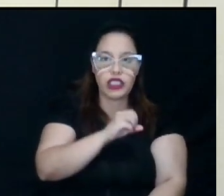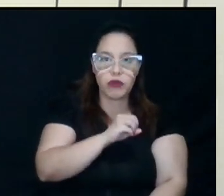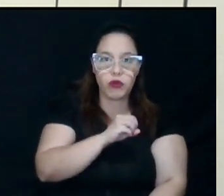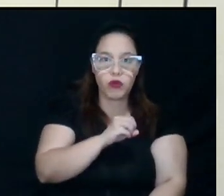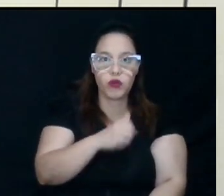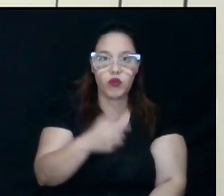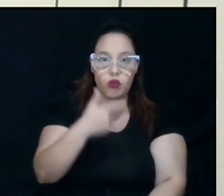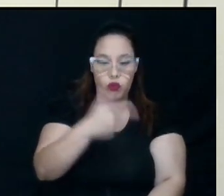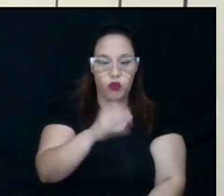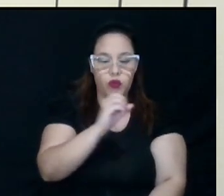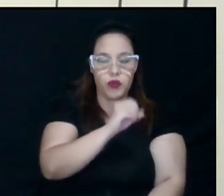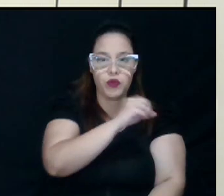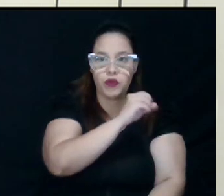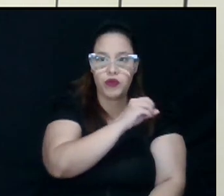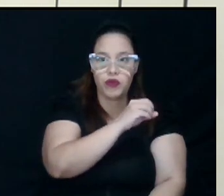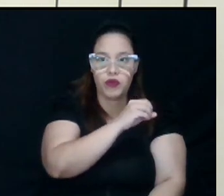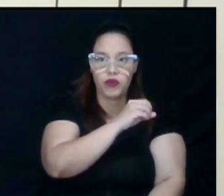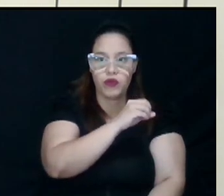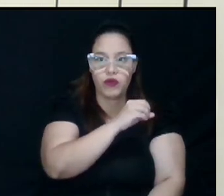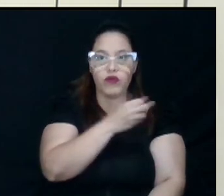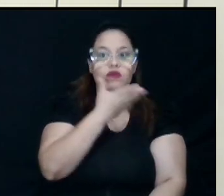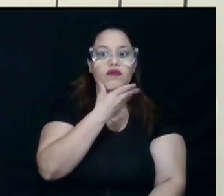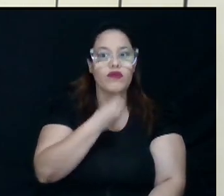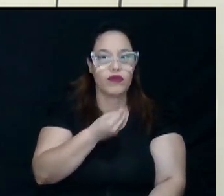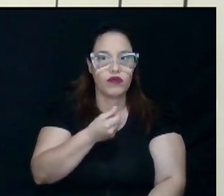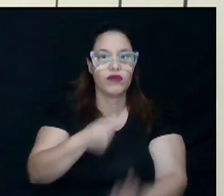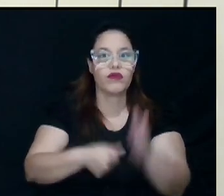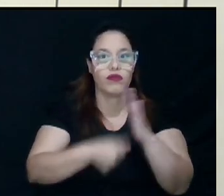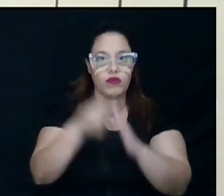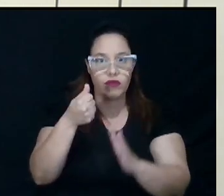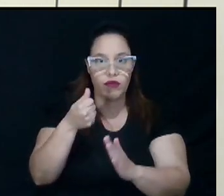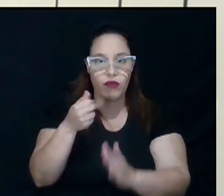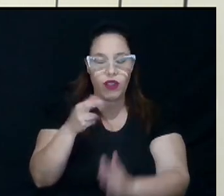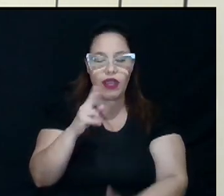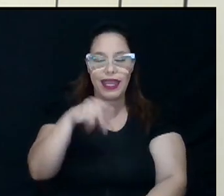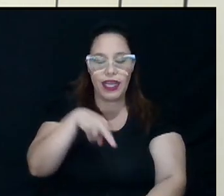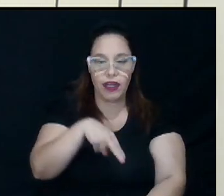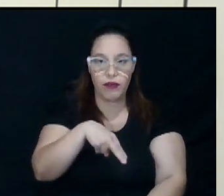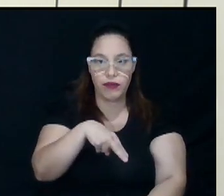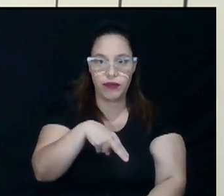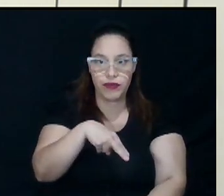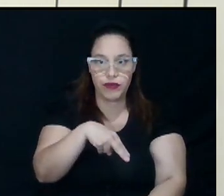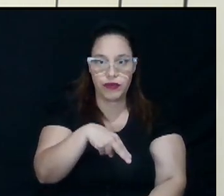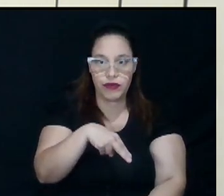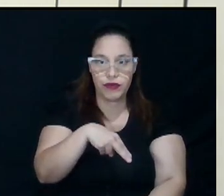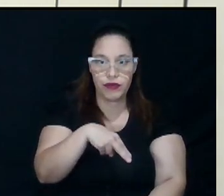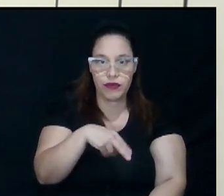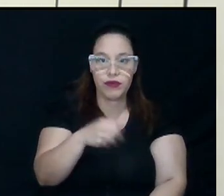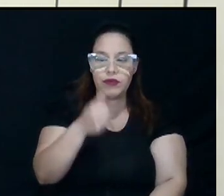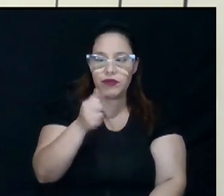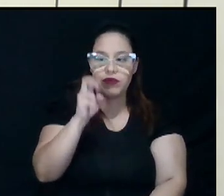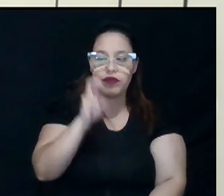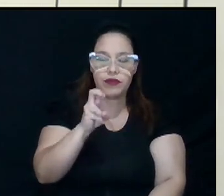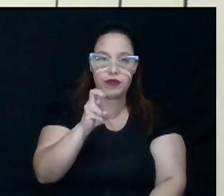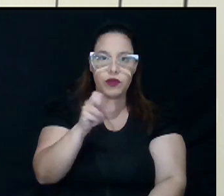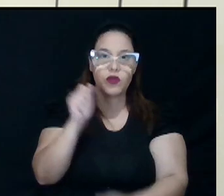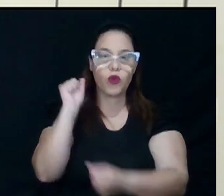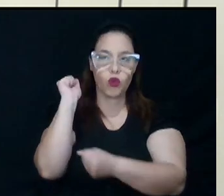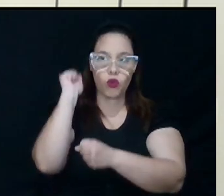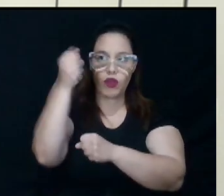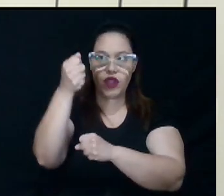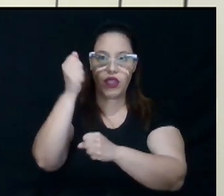também masculino, é a primeira rodada com o Renan Correia. Às 3h da tarde tem tênis de mesa feminino